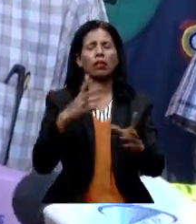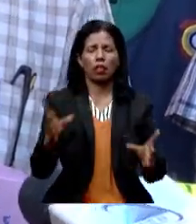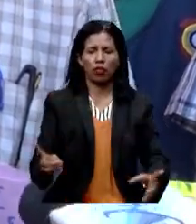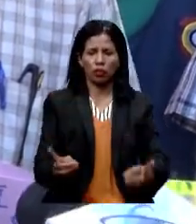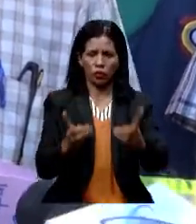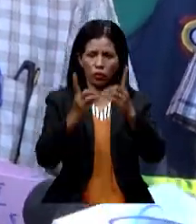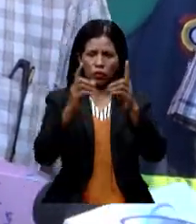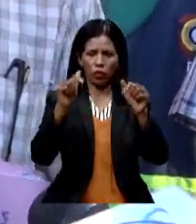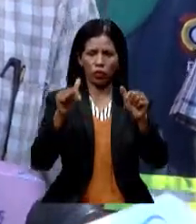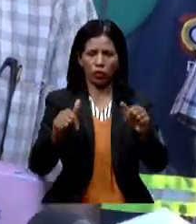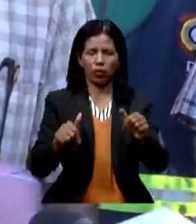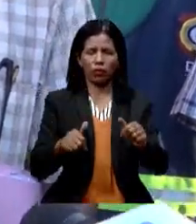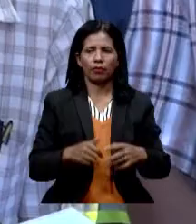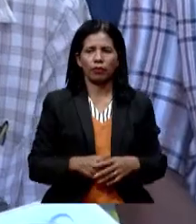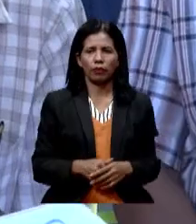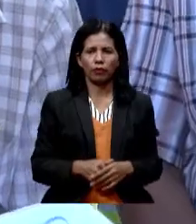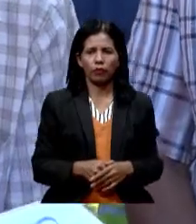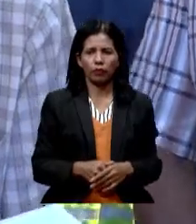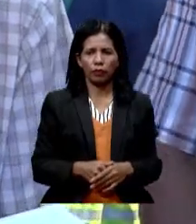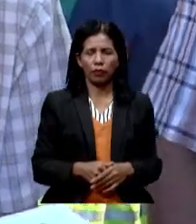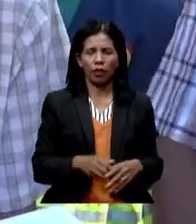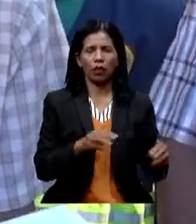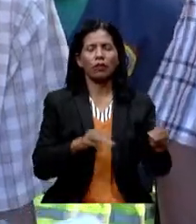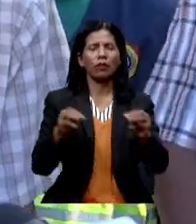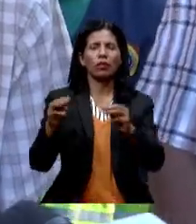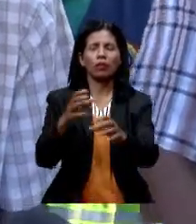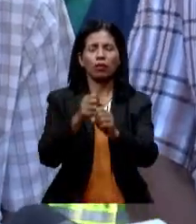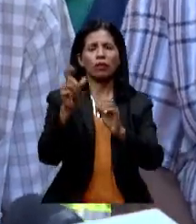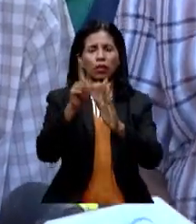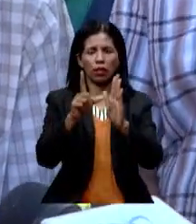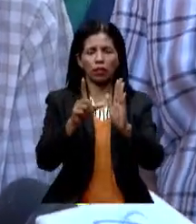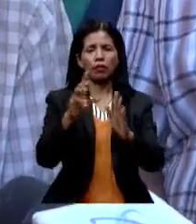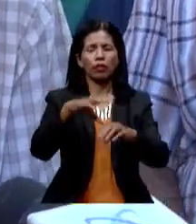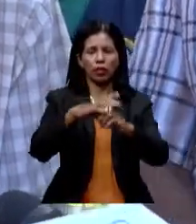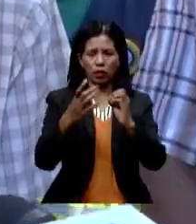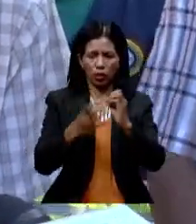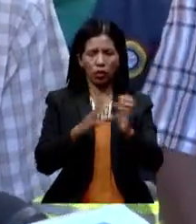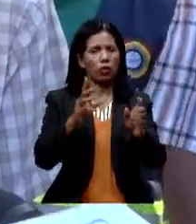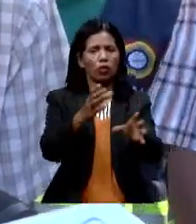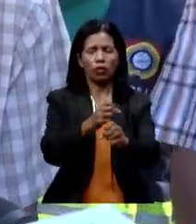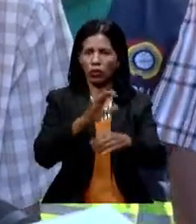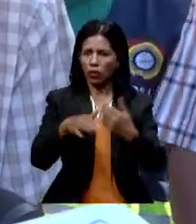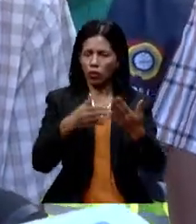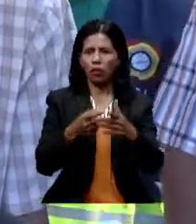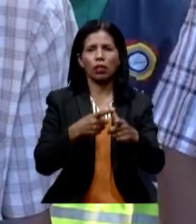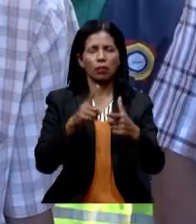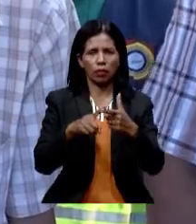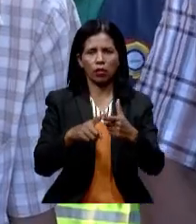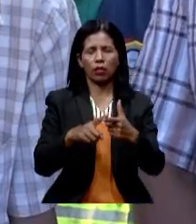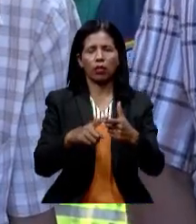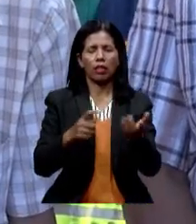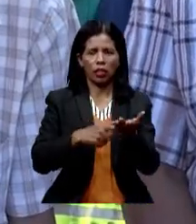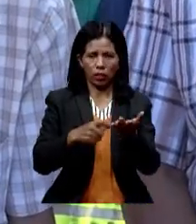a. E ali, levantamento lá, rai ninha toma, foto ninha coordenada roto. Para depois, técnico, se irá tu